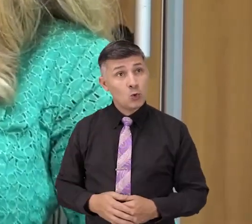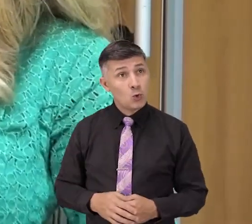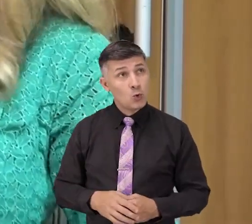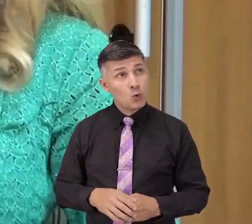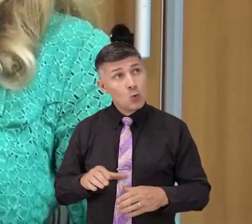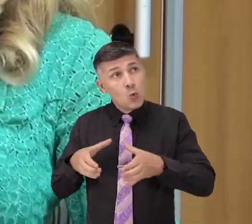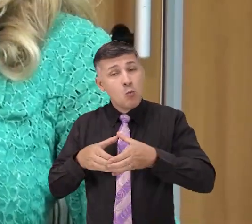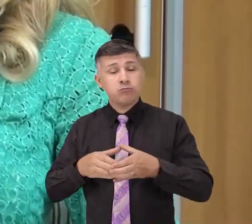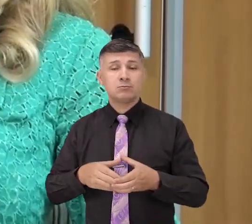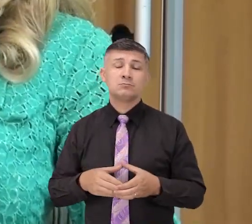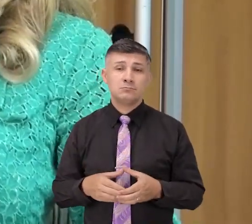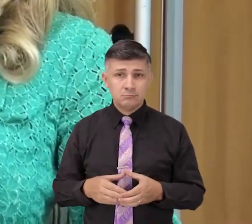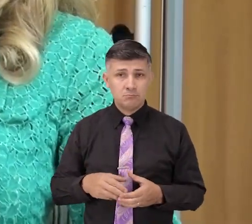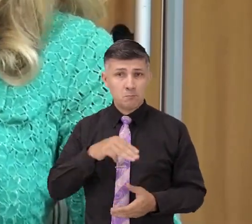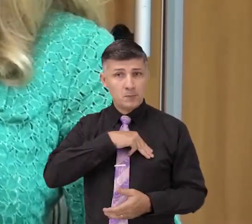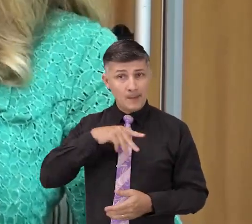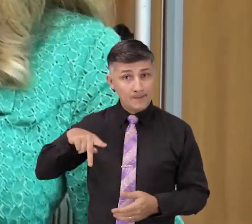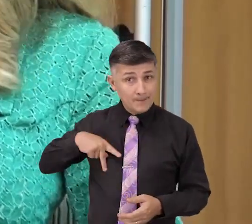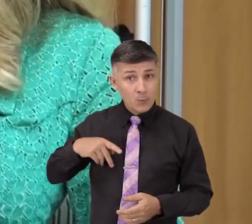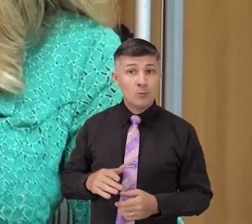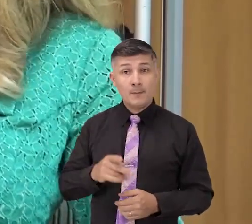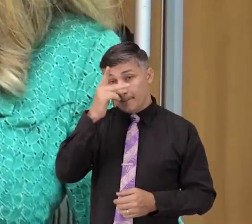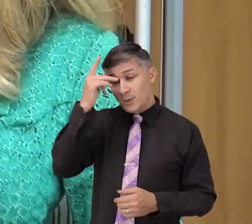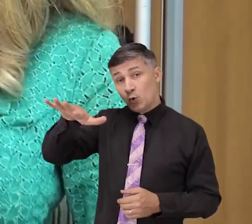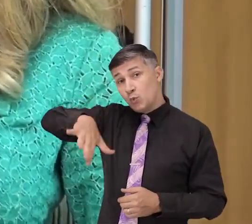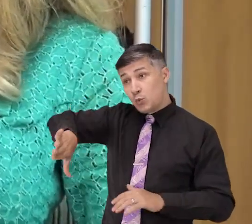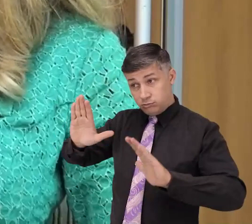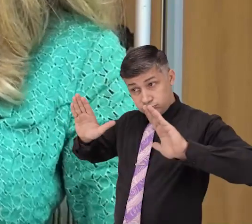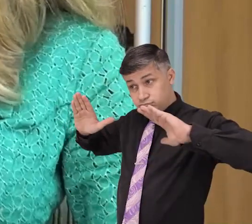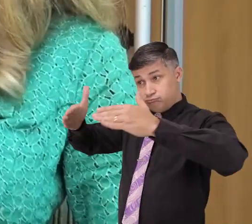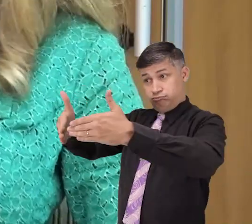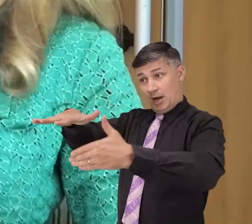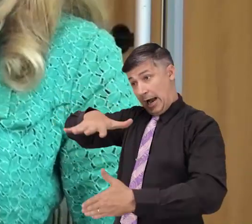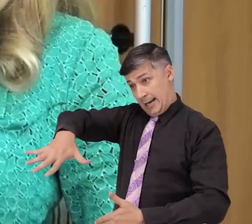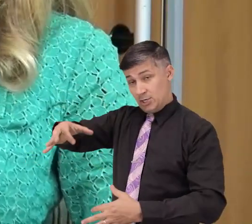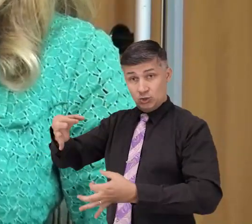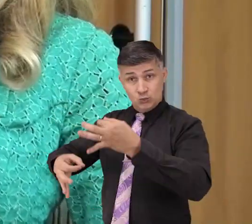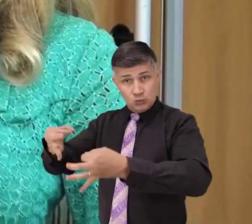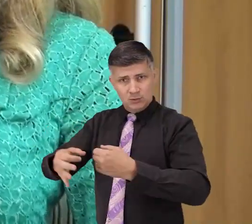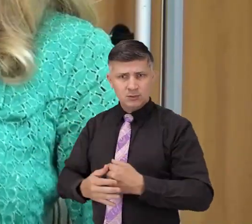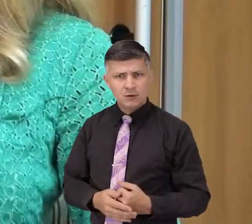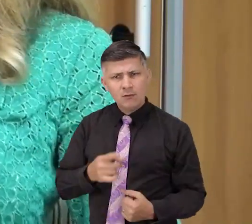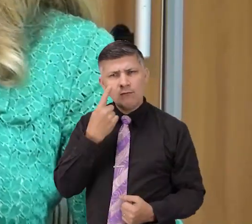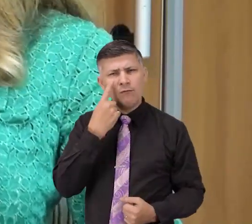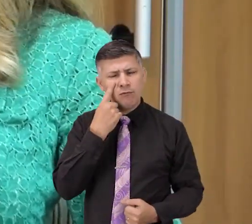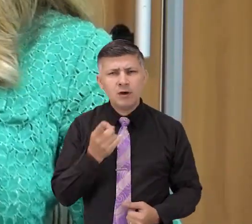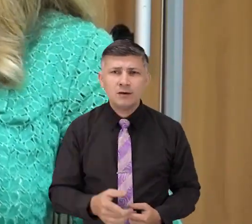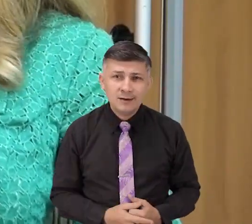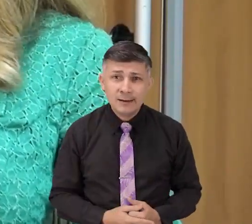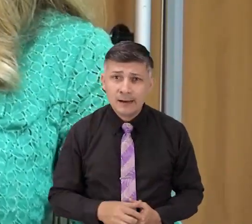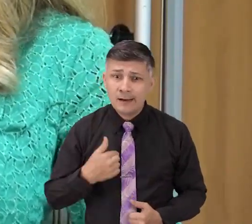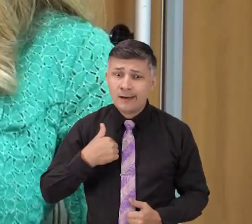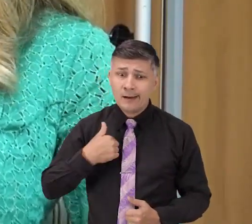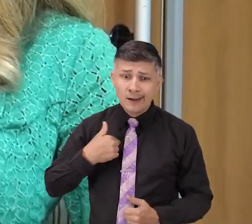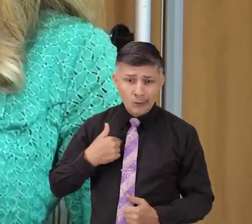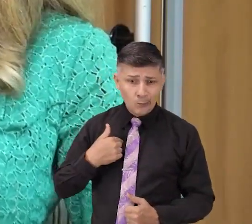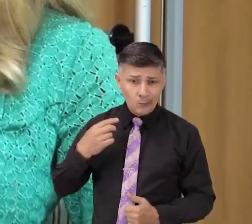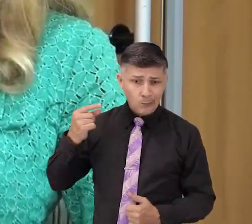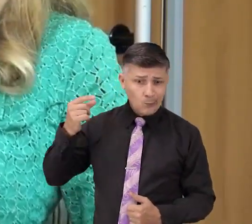Ministério Público, então o pessoal vocacionado para essas carreiras jurídicas, para você ver, Cristina,